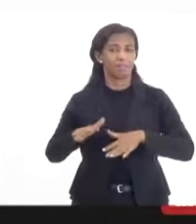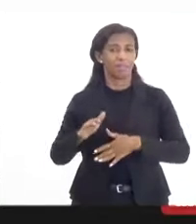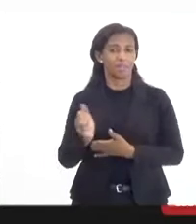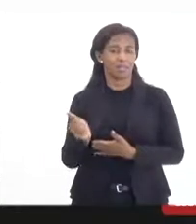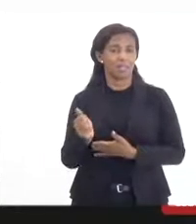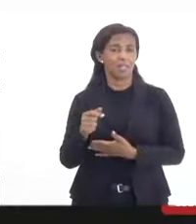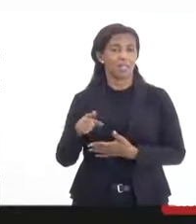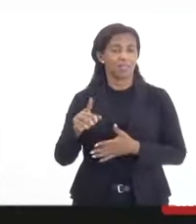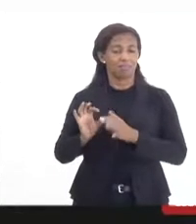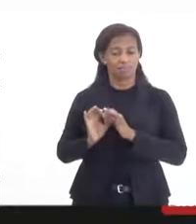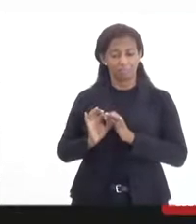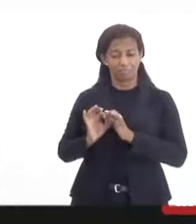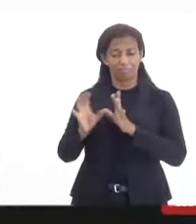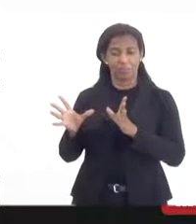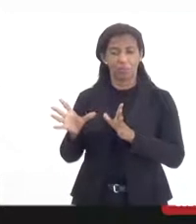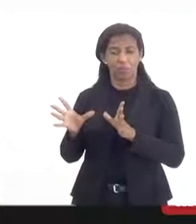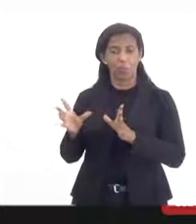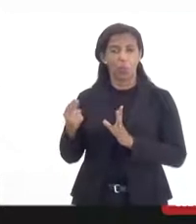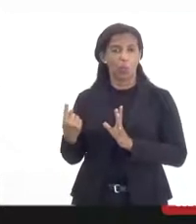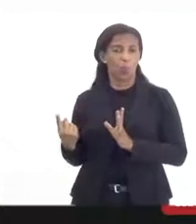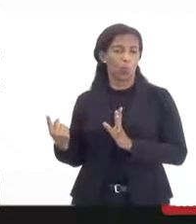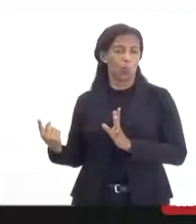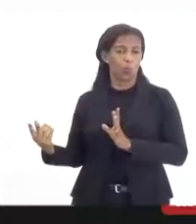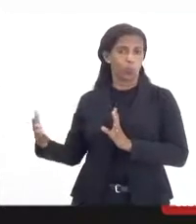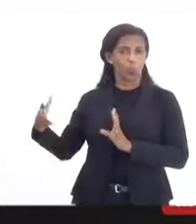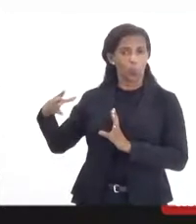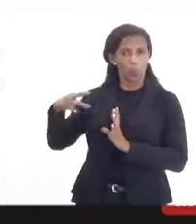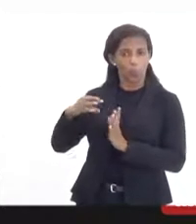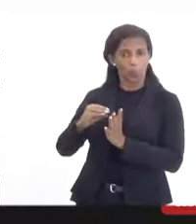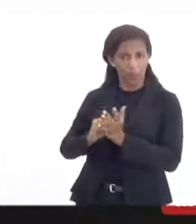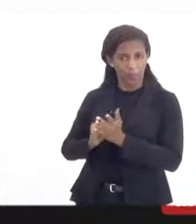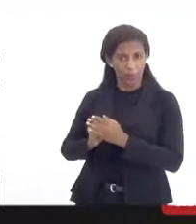alçada deliberativa, um componente